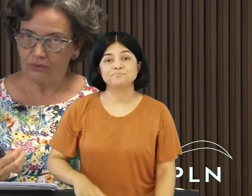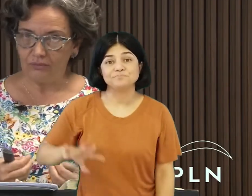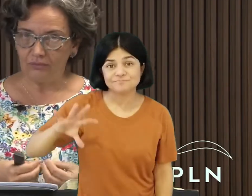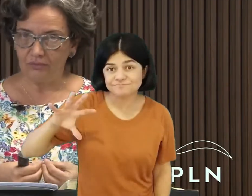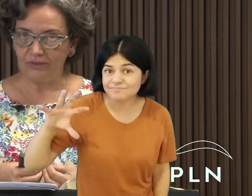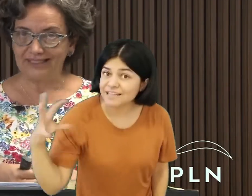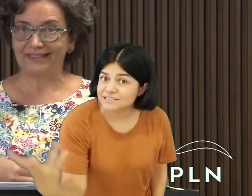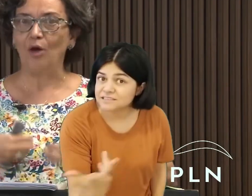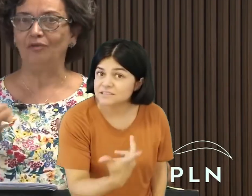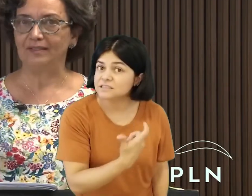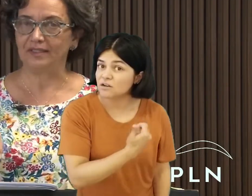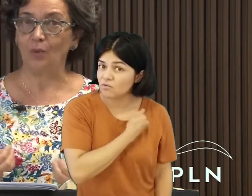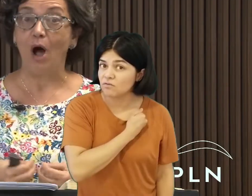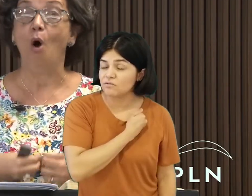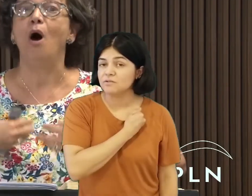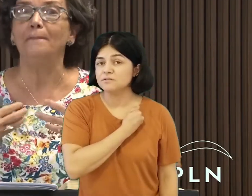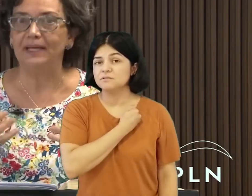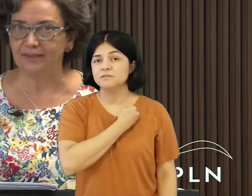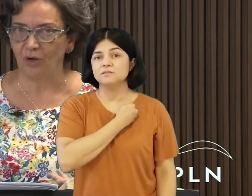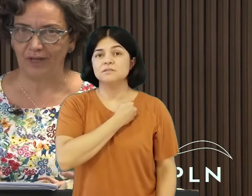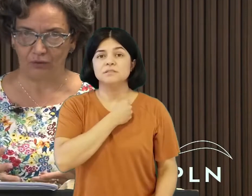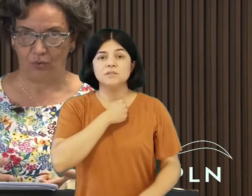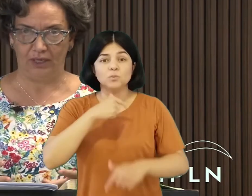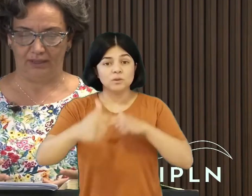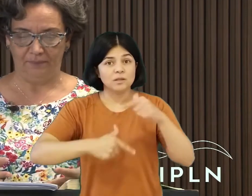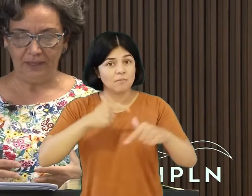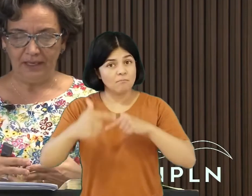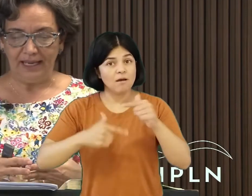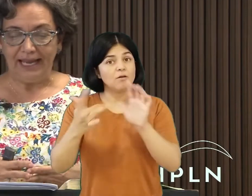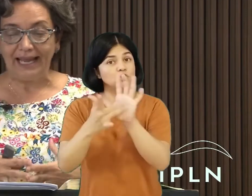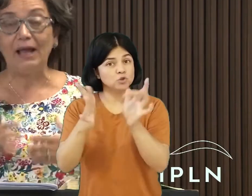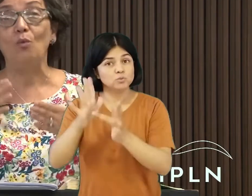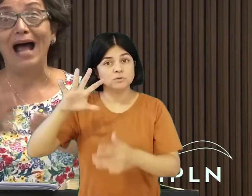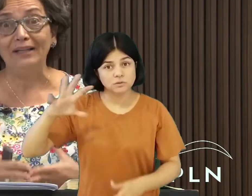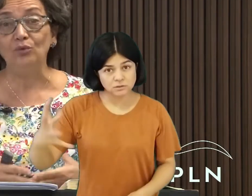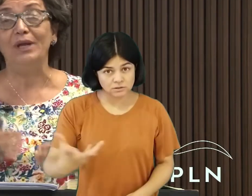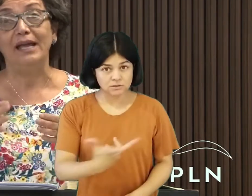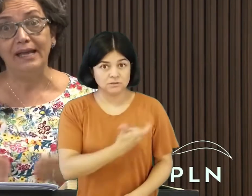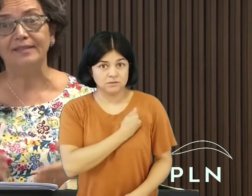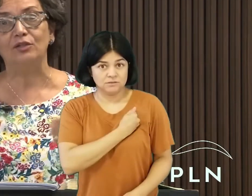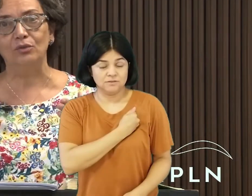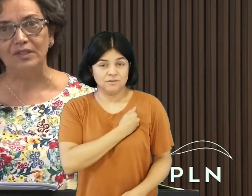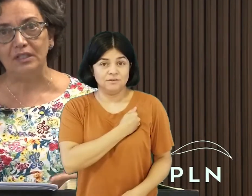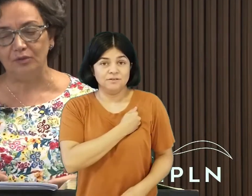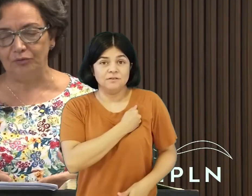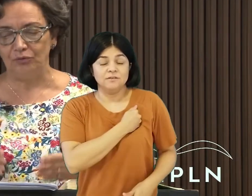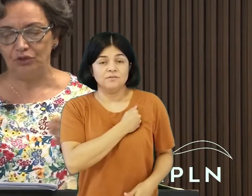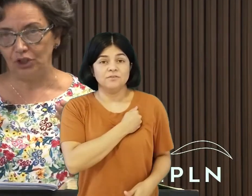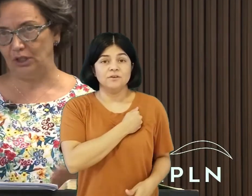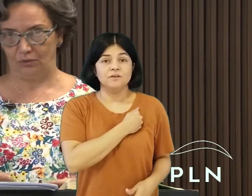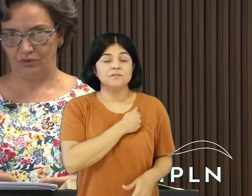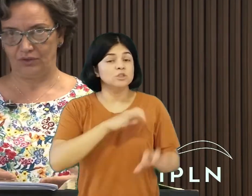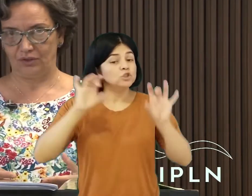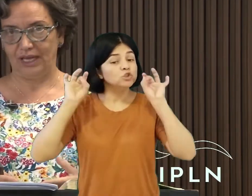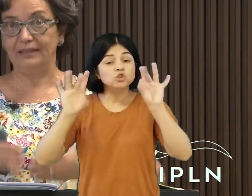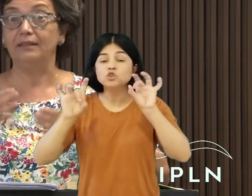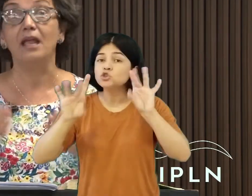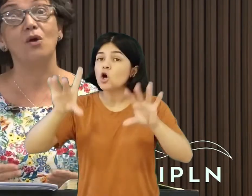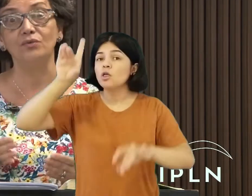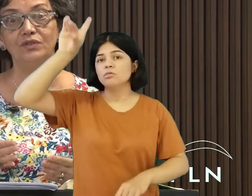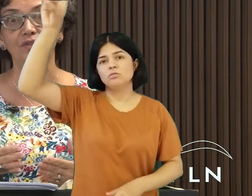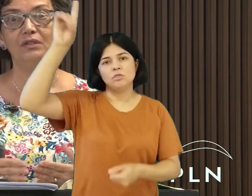ato da salvação, a obra salvadora, ela é um ato exclusivo de Deus.